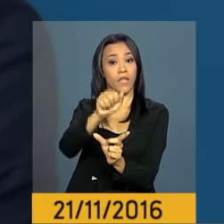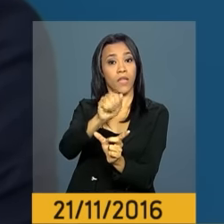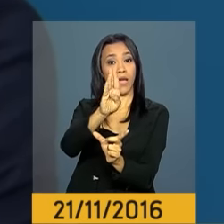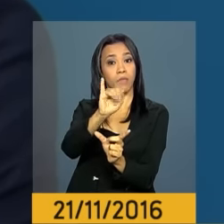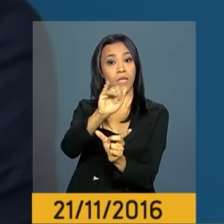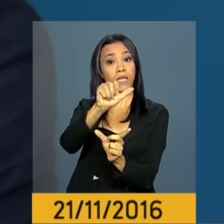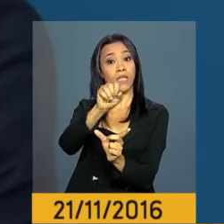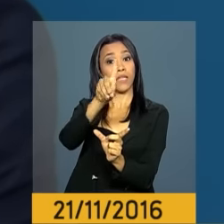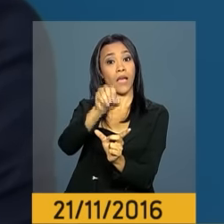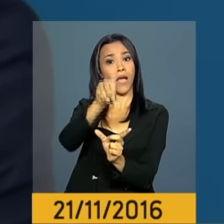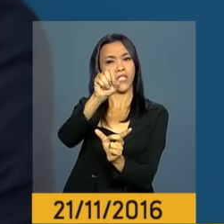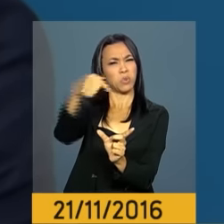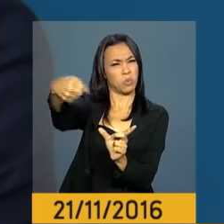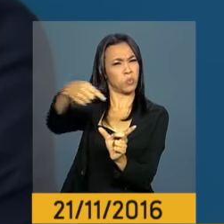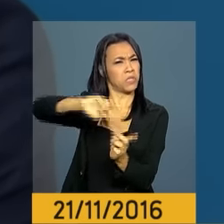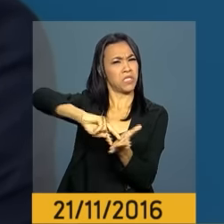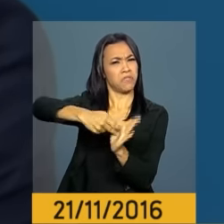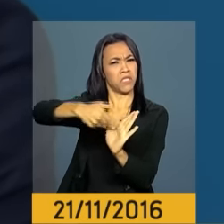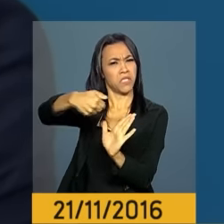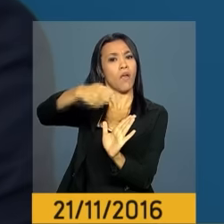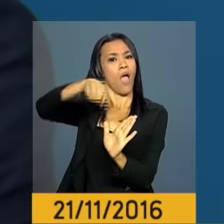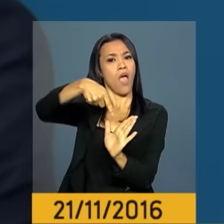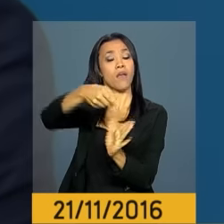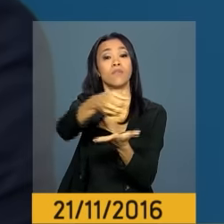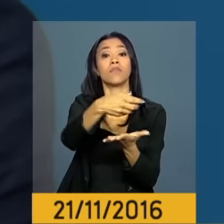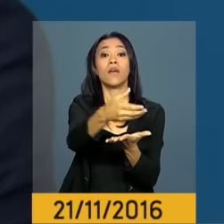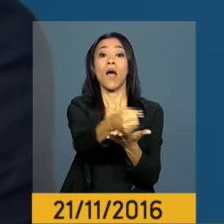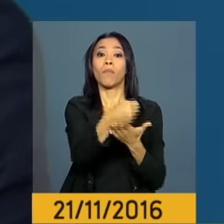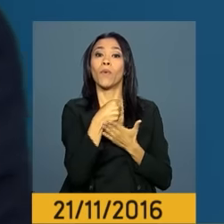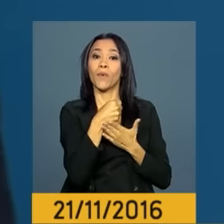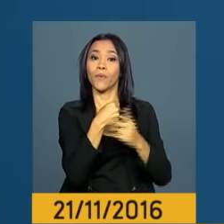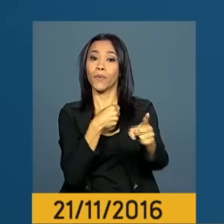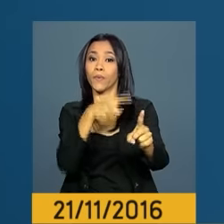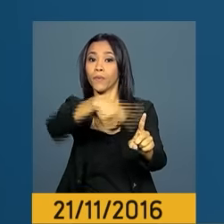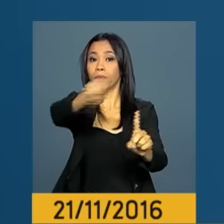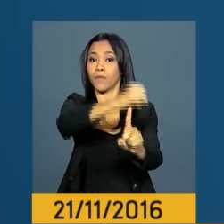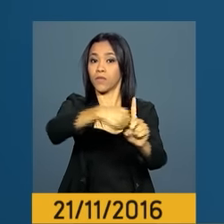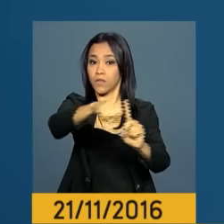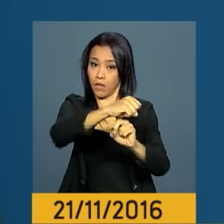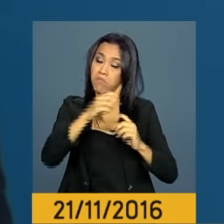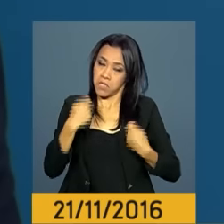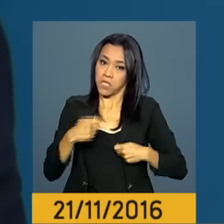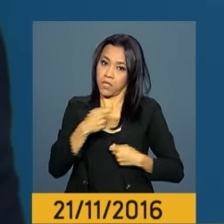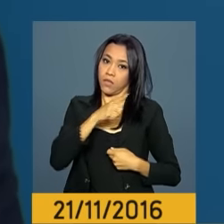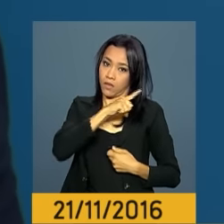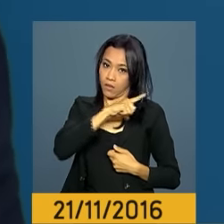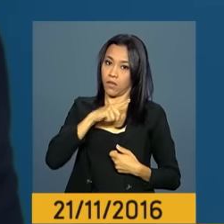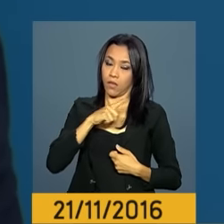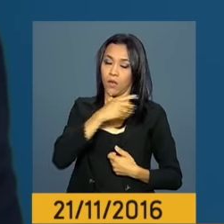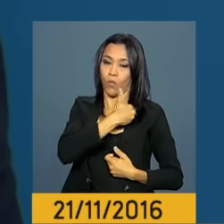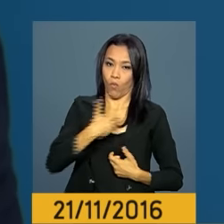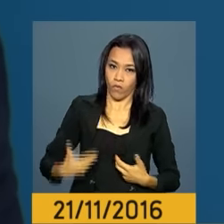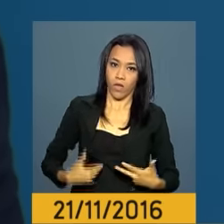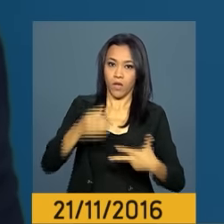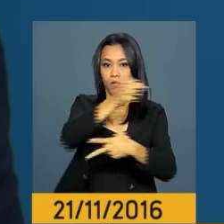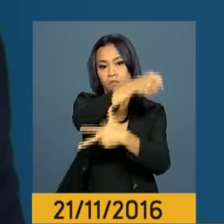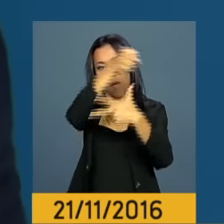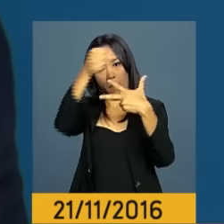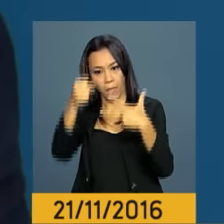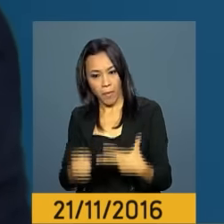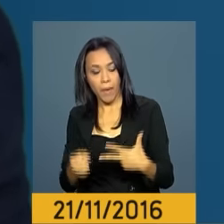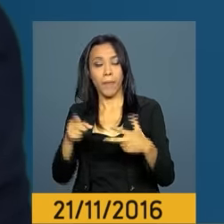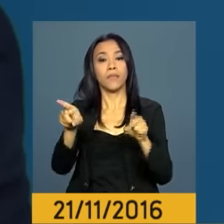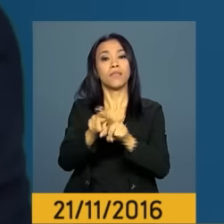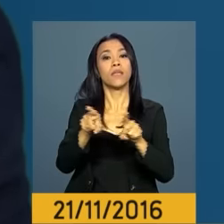da sociedade. Você precisa, portanto, ter o governo, que são os órgãos institucionais, precisa ter apoio